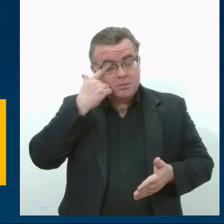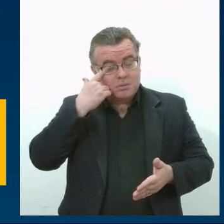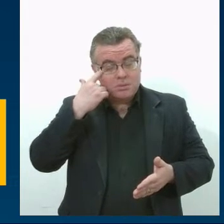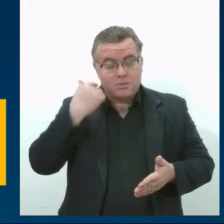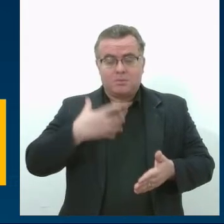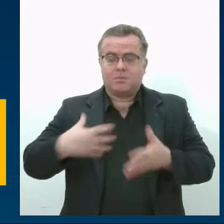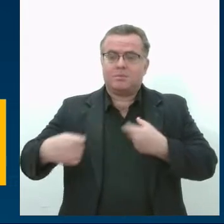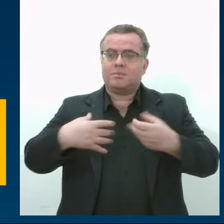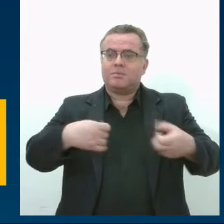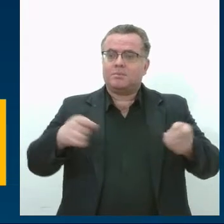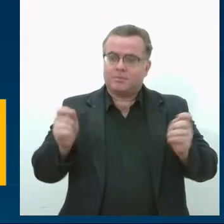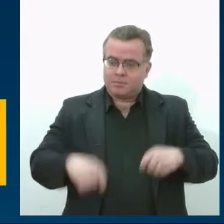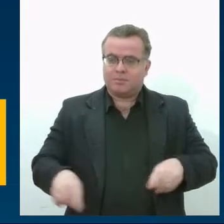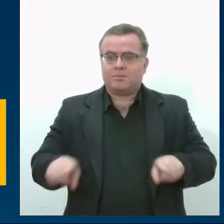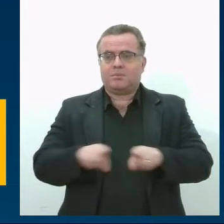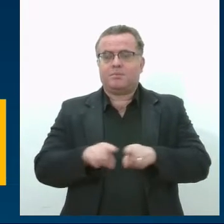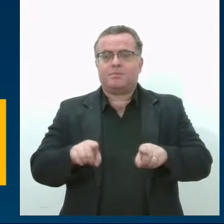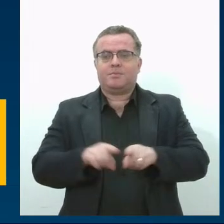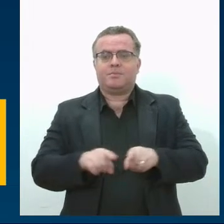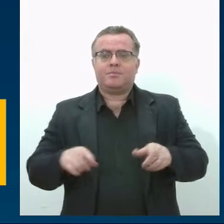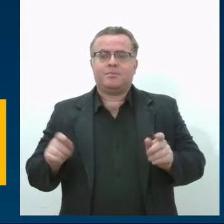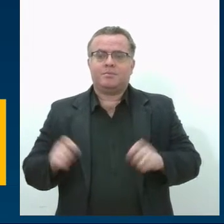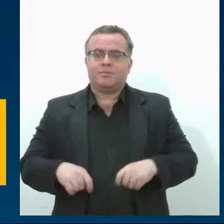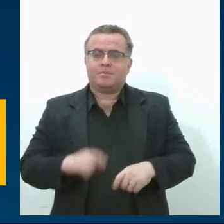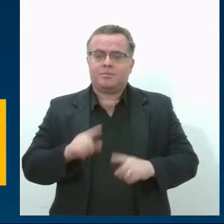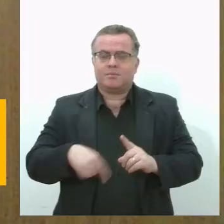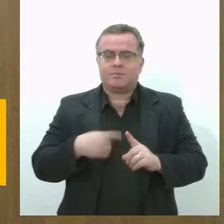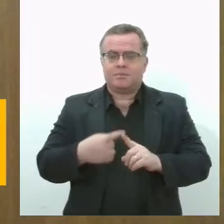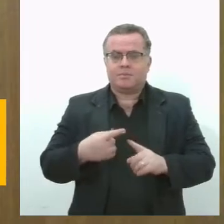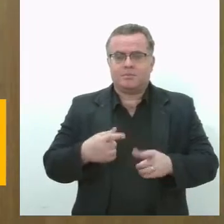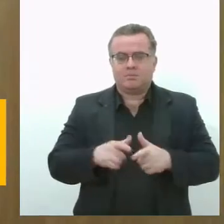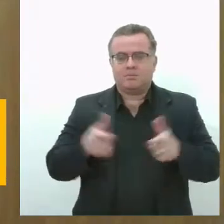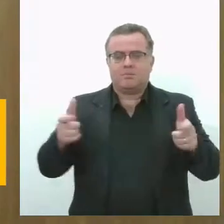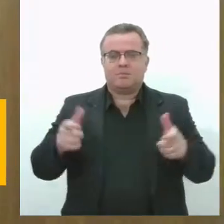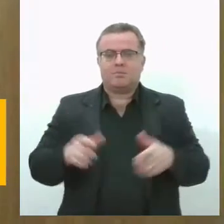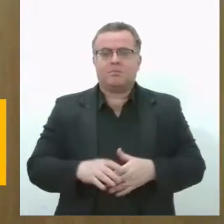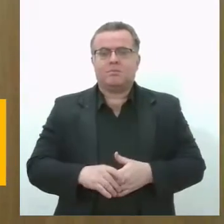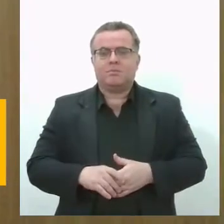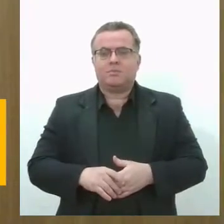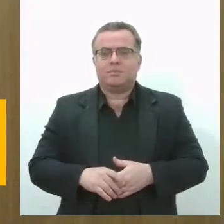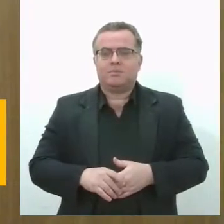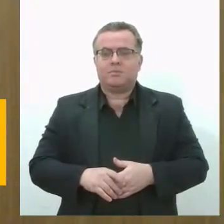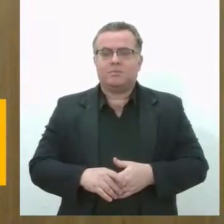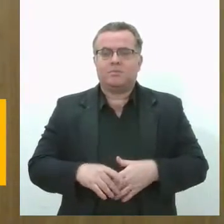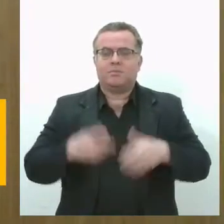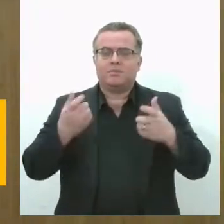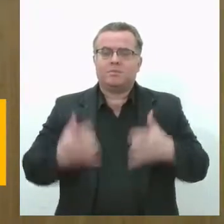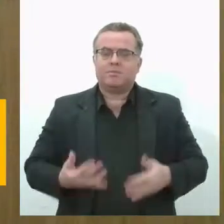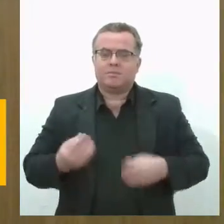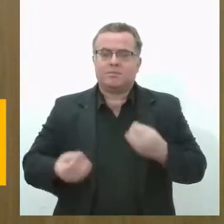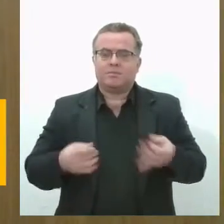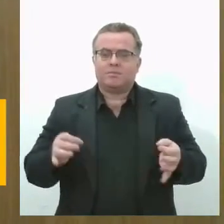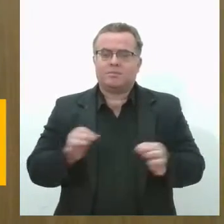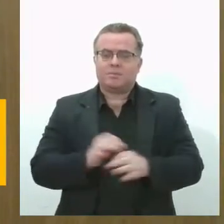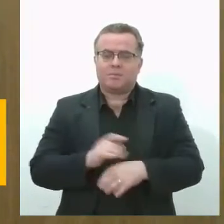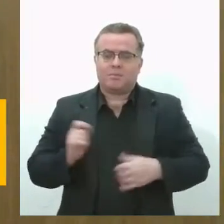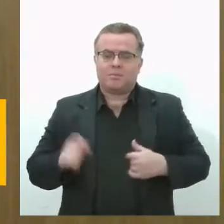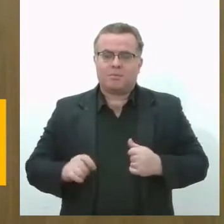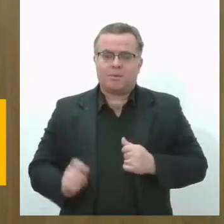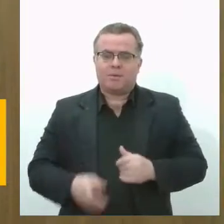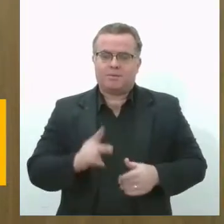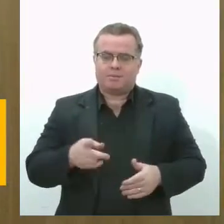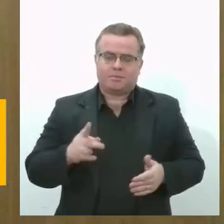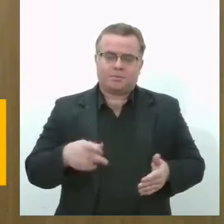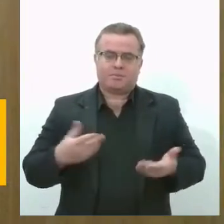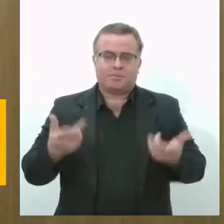também mais acentuada. Quais os erros mais comuns cometidos pela população